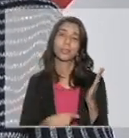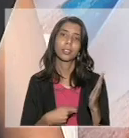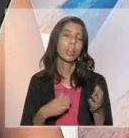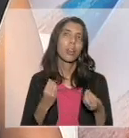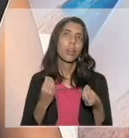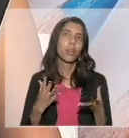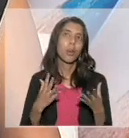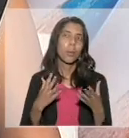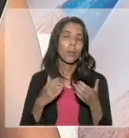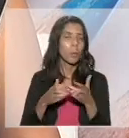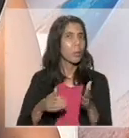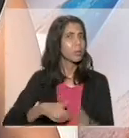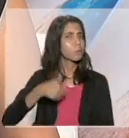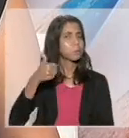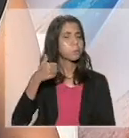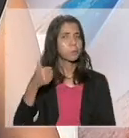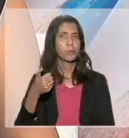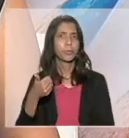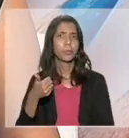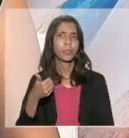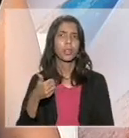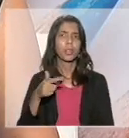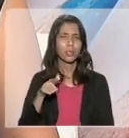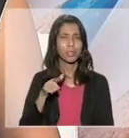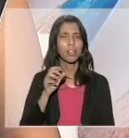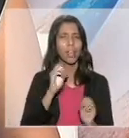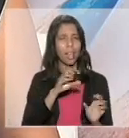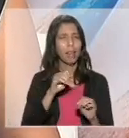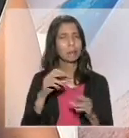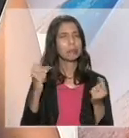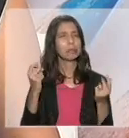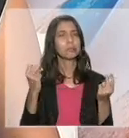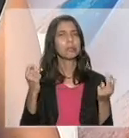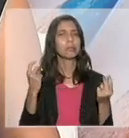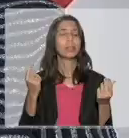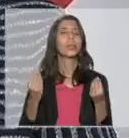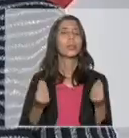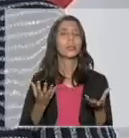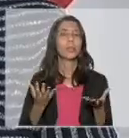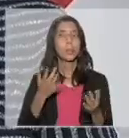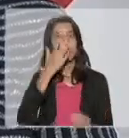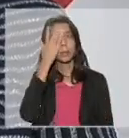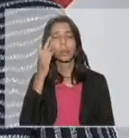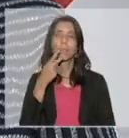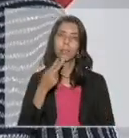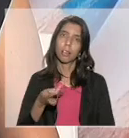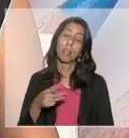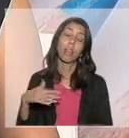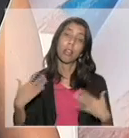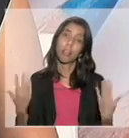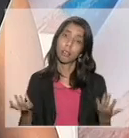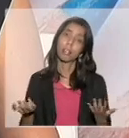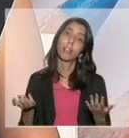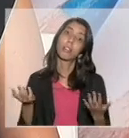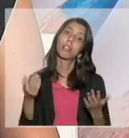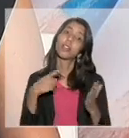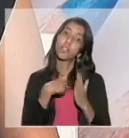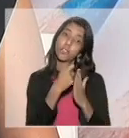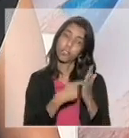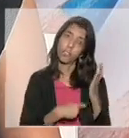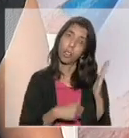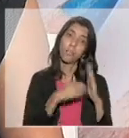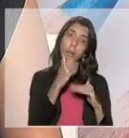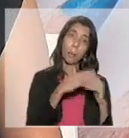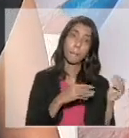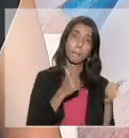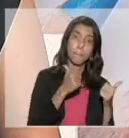você acha que começa primeiro, Suzana? Você que dá aula há um tempão. Bom, eu sou... porque todo mundo fala assim, que só